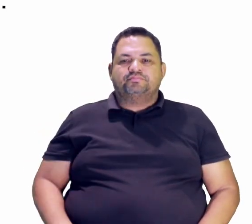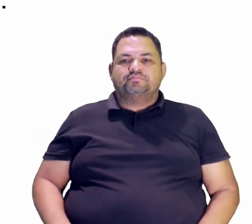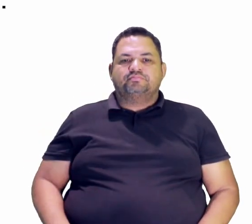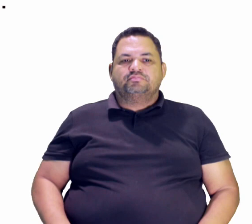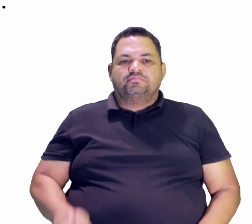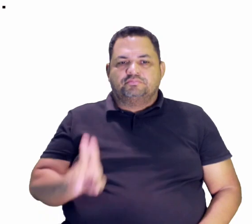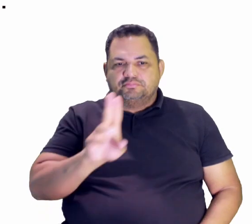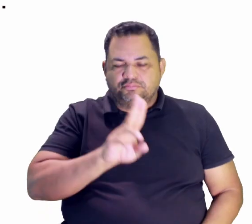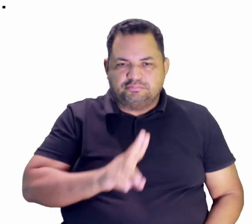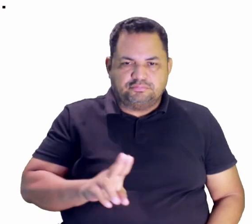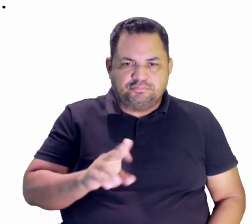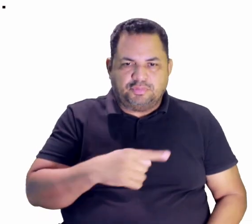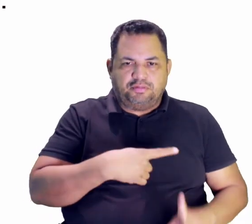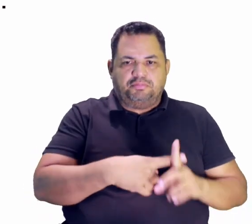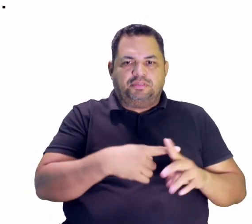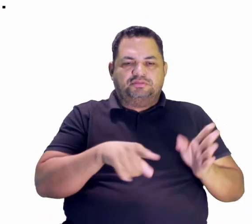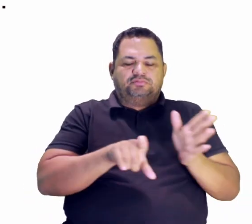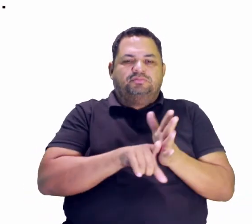na matemática, né?